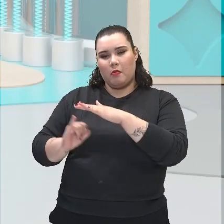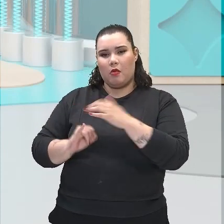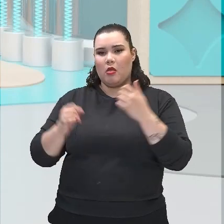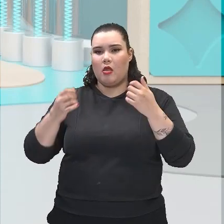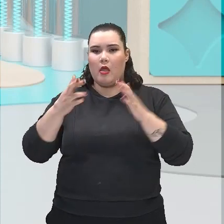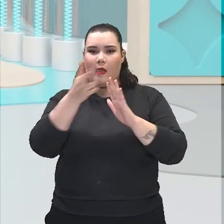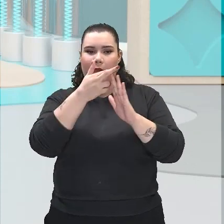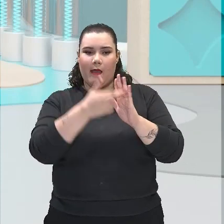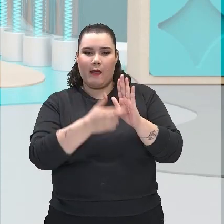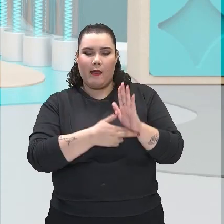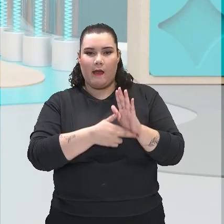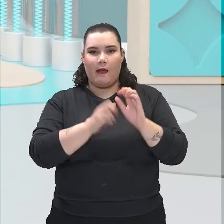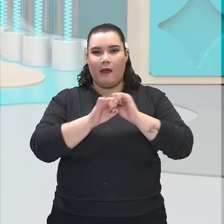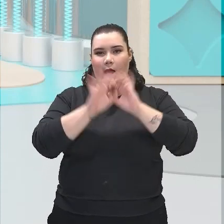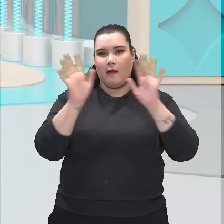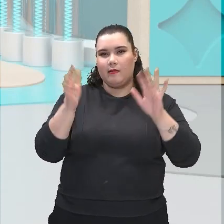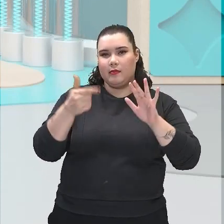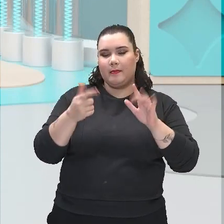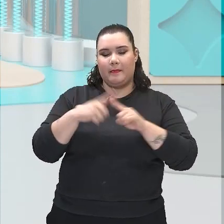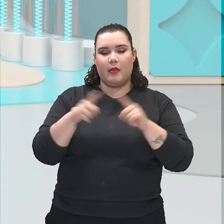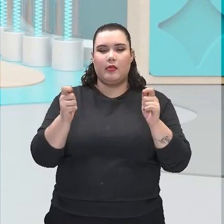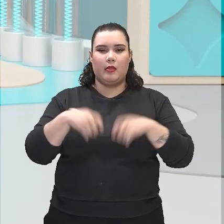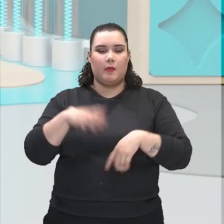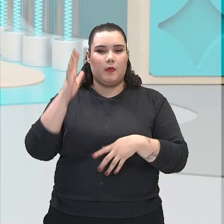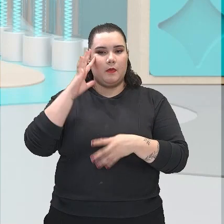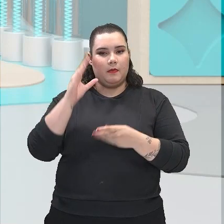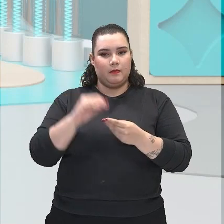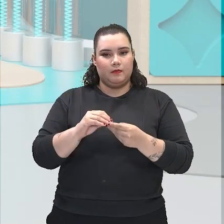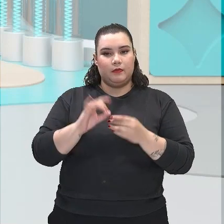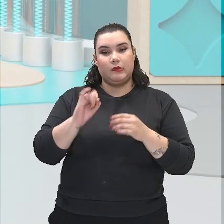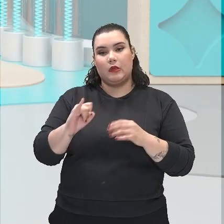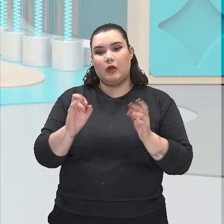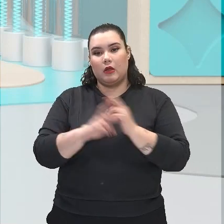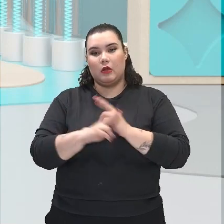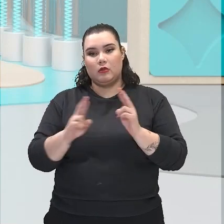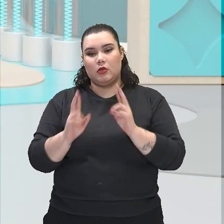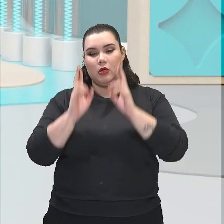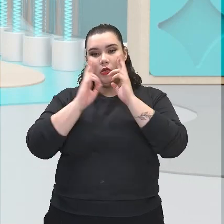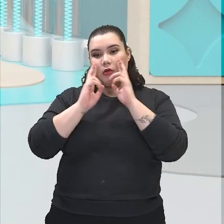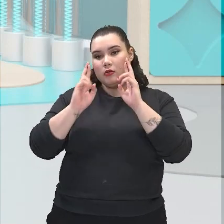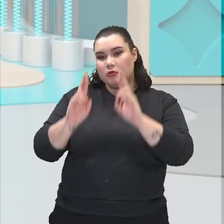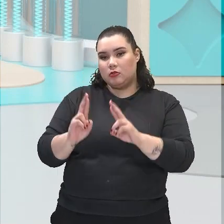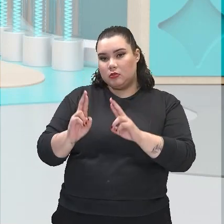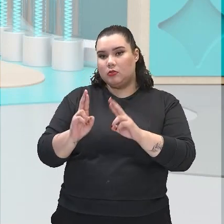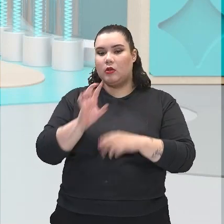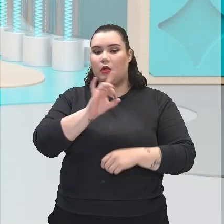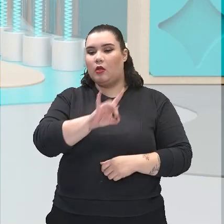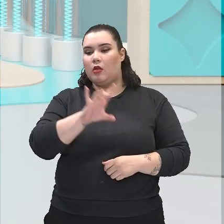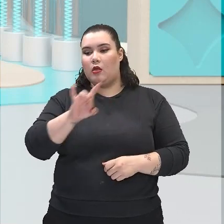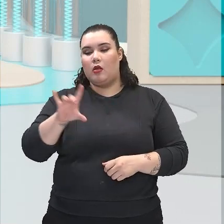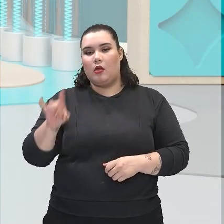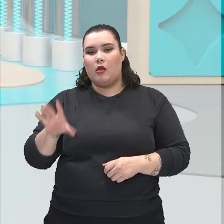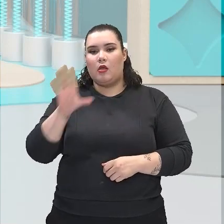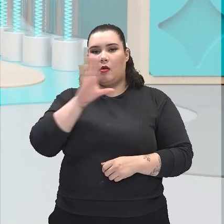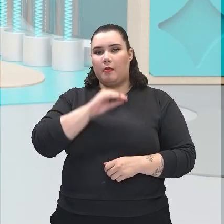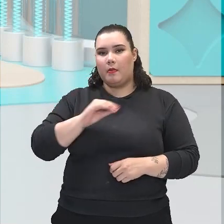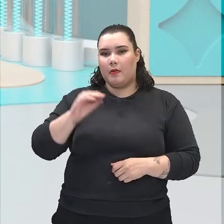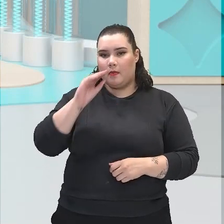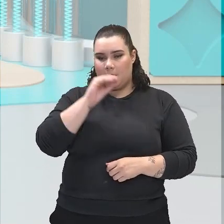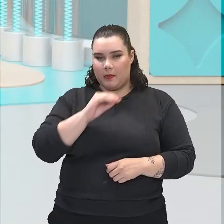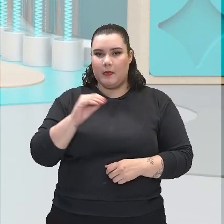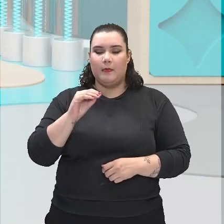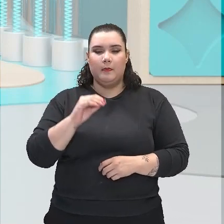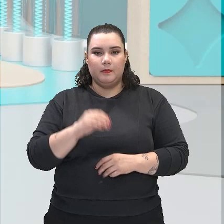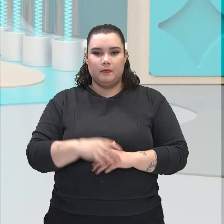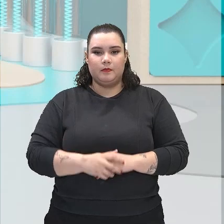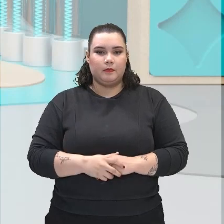ficam tão claras, mas elas são subentendidas, principalmente com relação ao respeito da fala entre um participante e